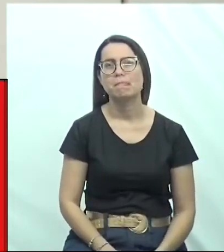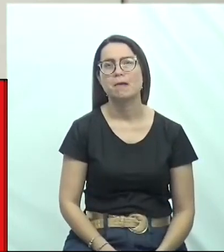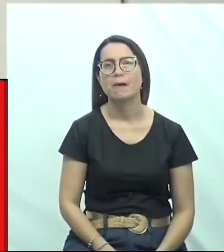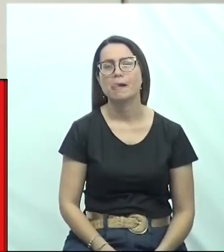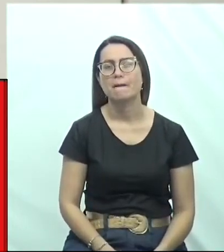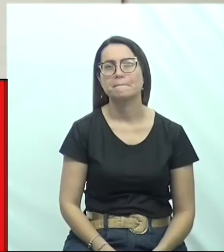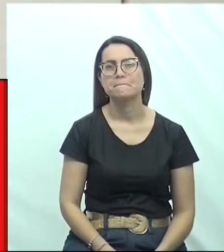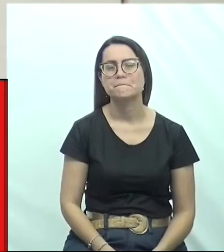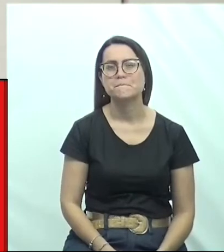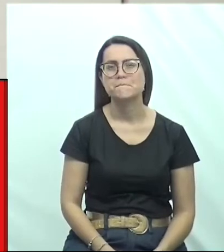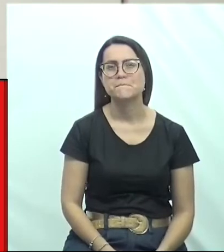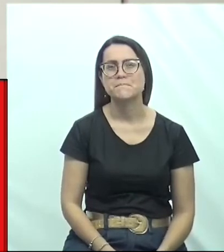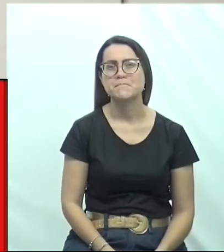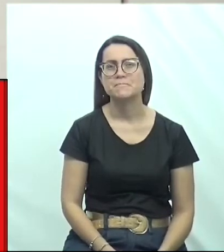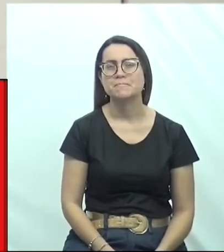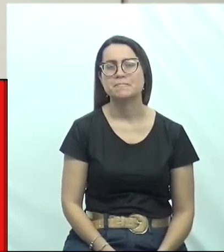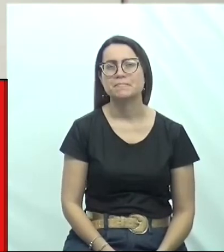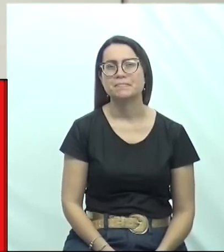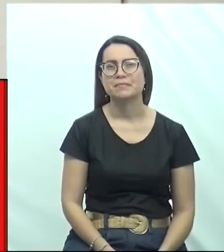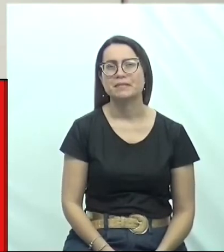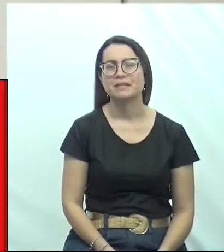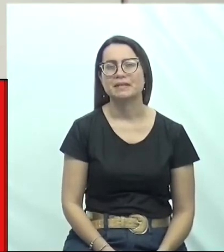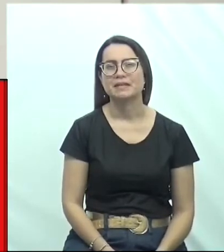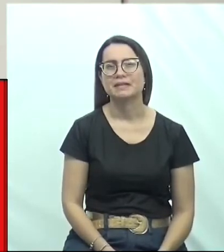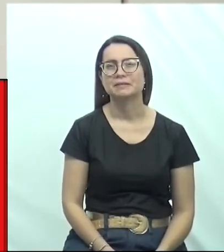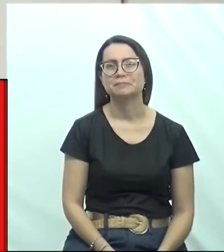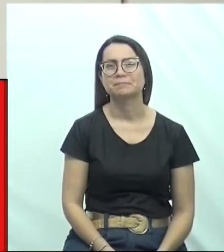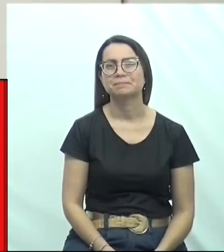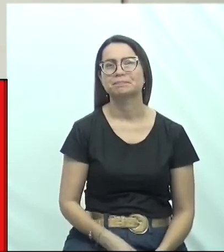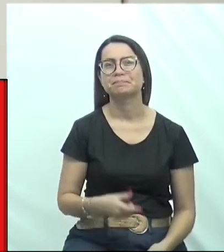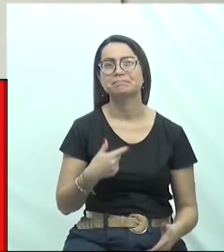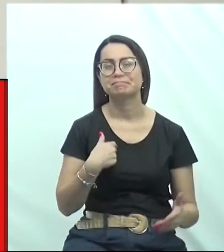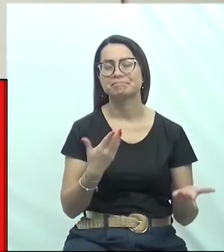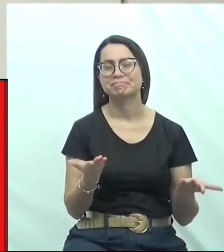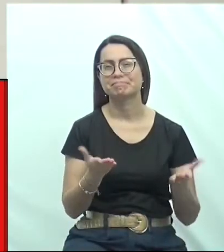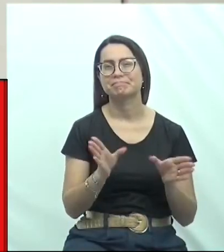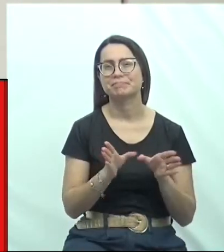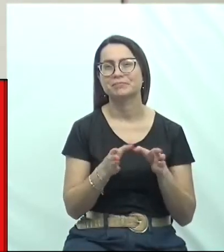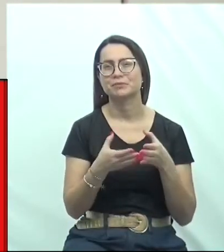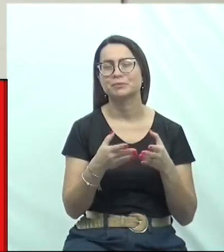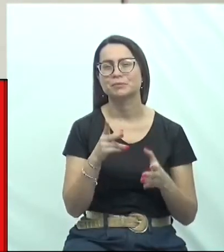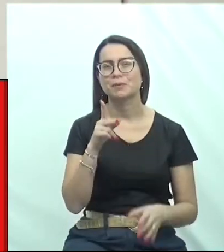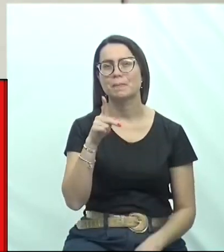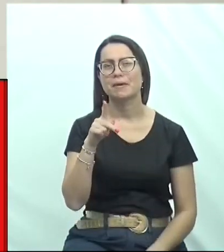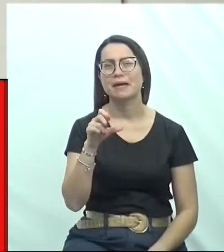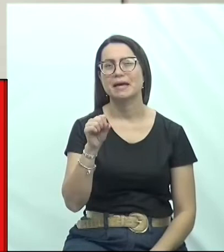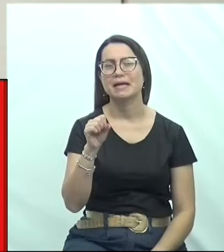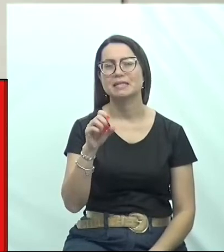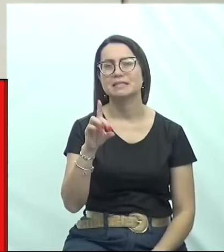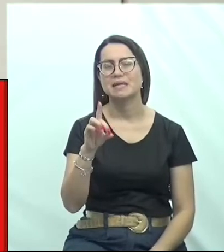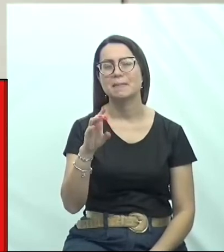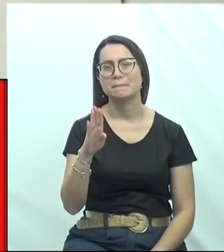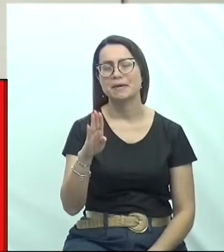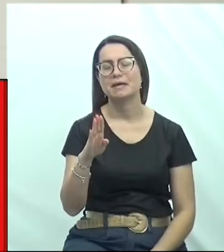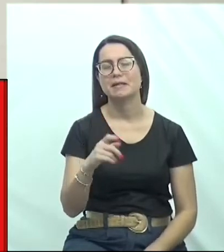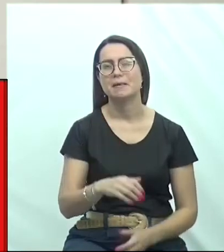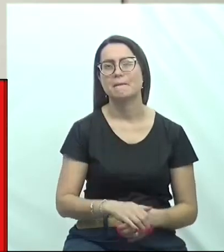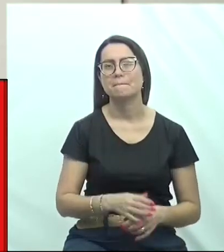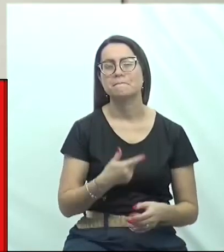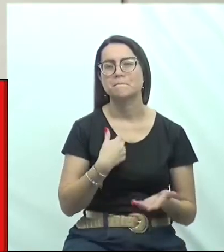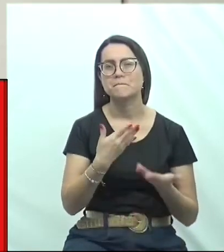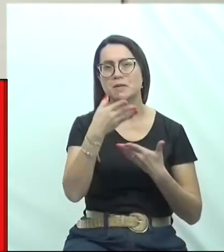um voto de confiança, entrar pelo partido PSDB, o qual me alegro, né? Mas tenho